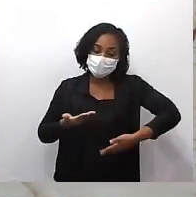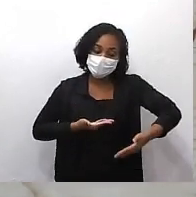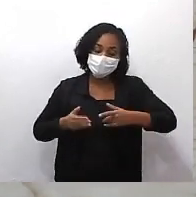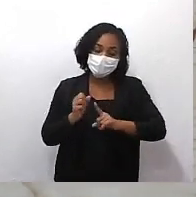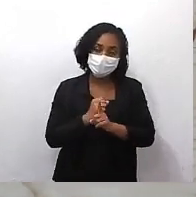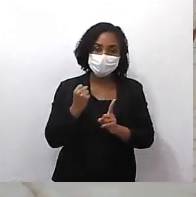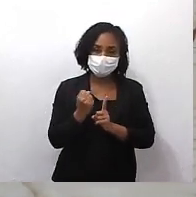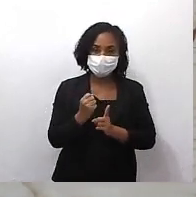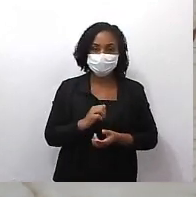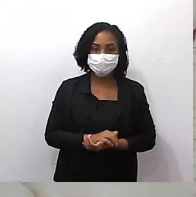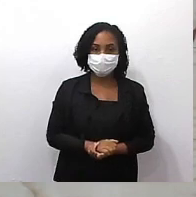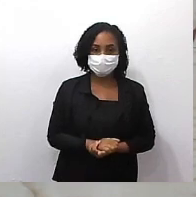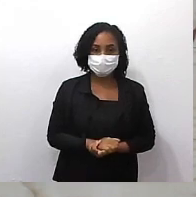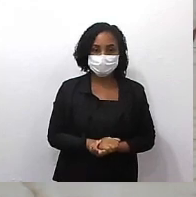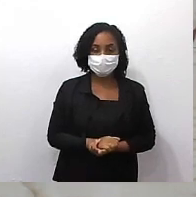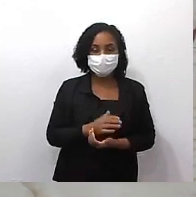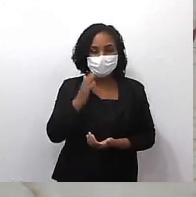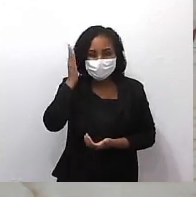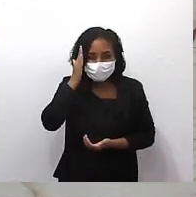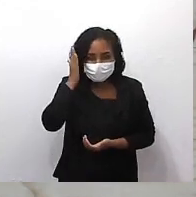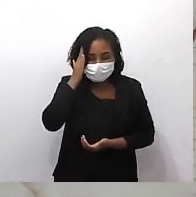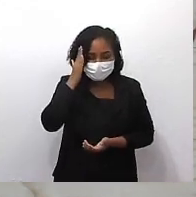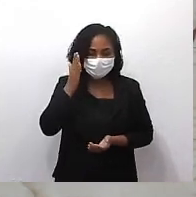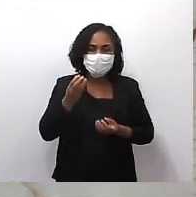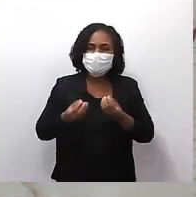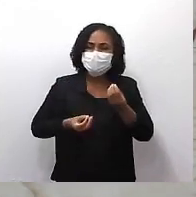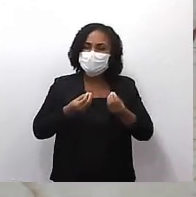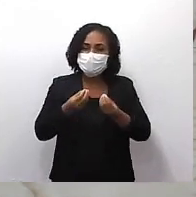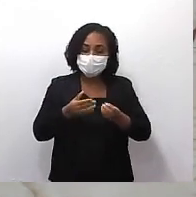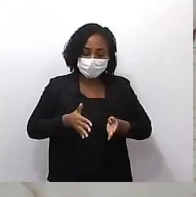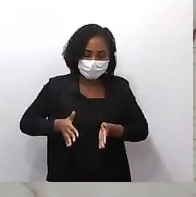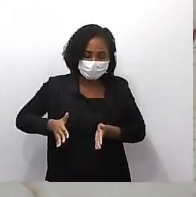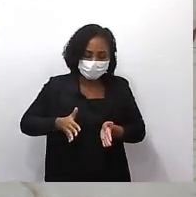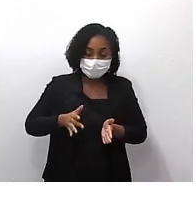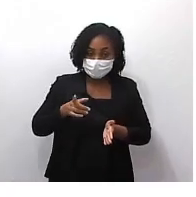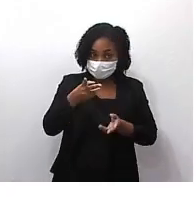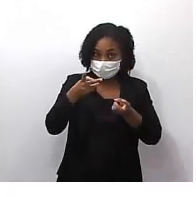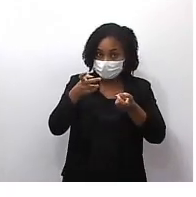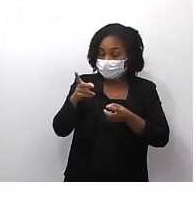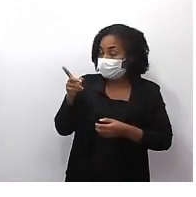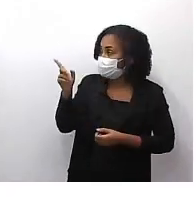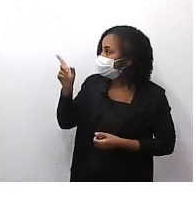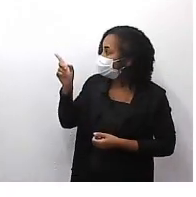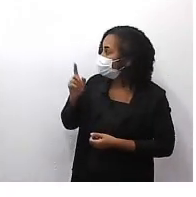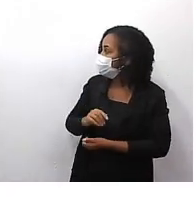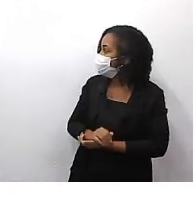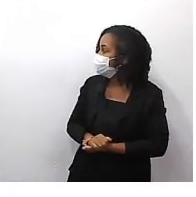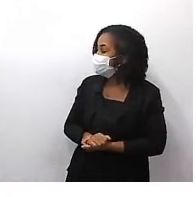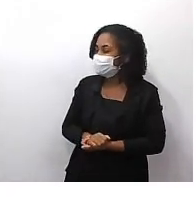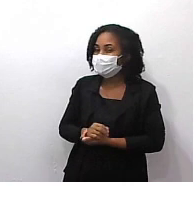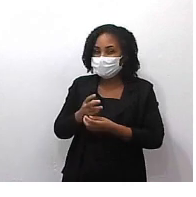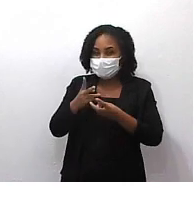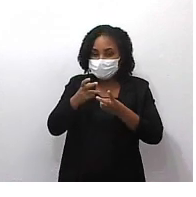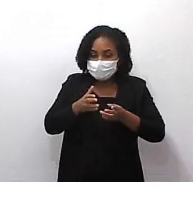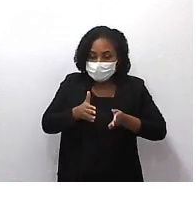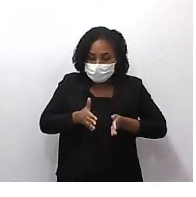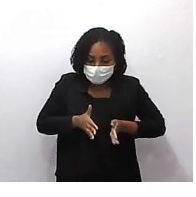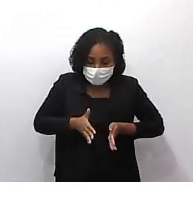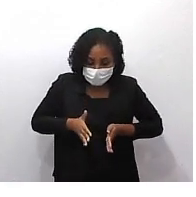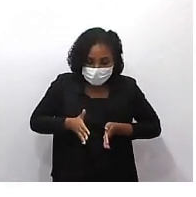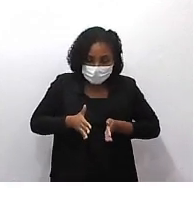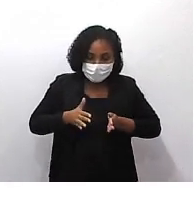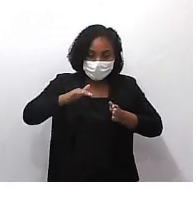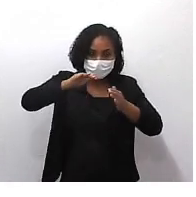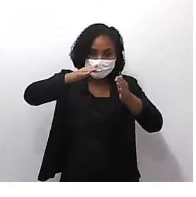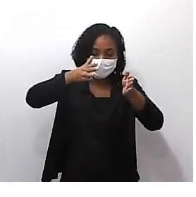social. O curso do rio, voltando lá na figura, o curso do rio é justamente este caminho que ele faz de montante a